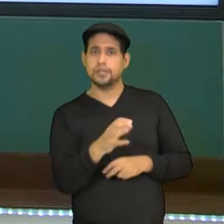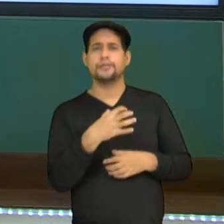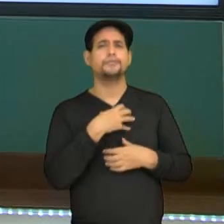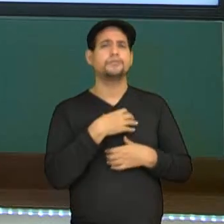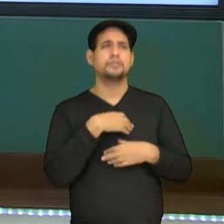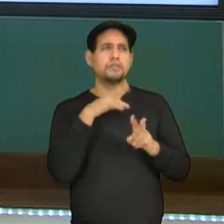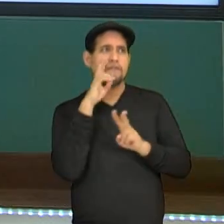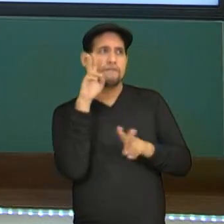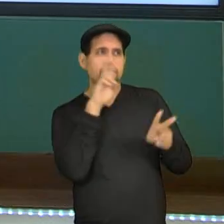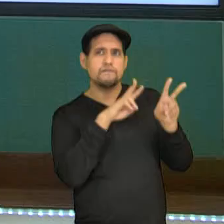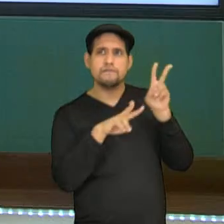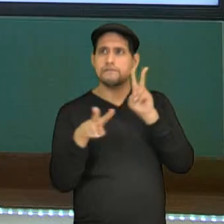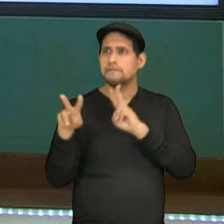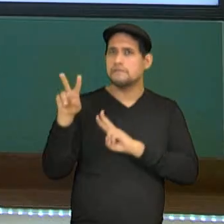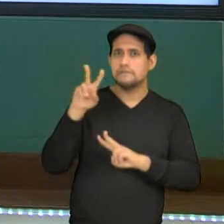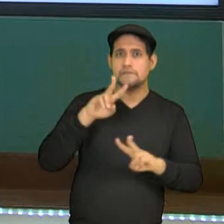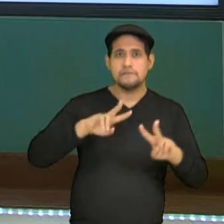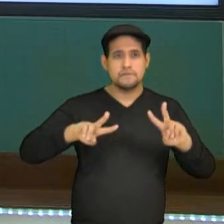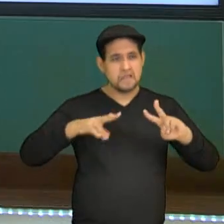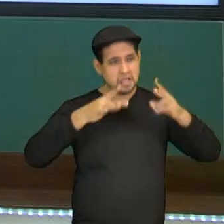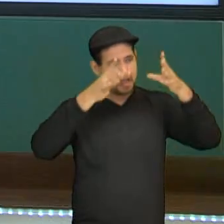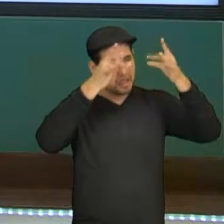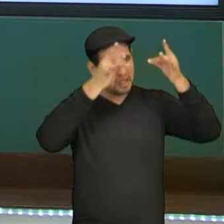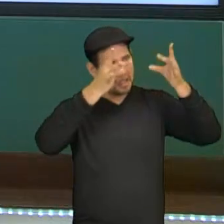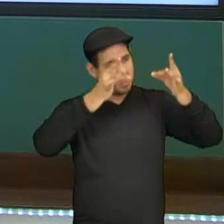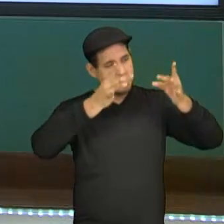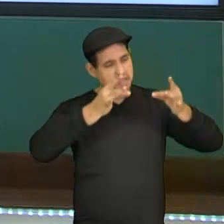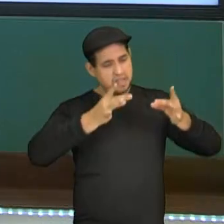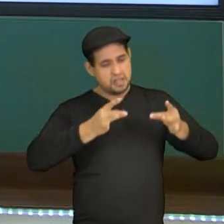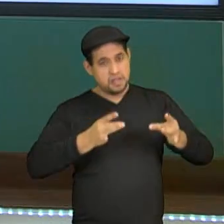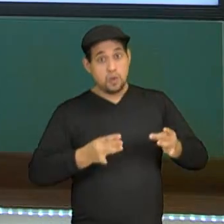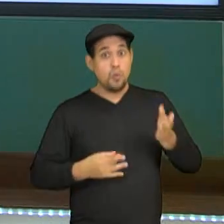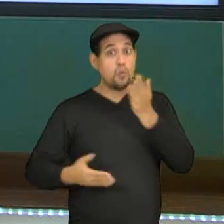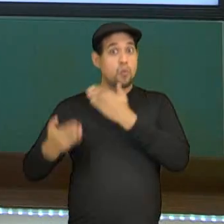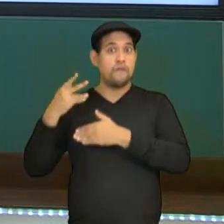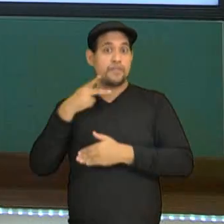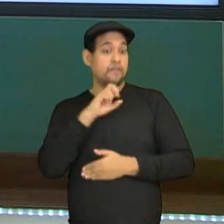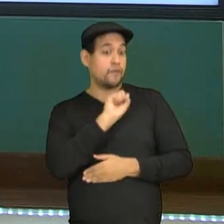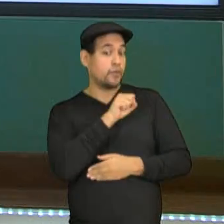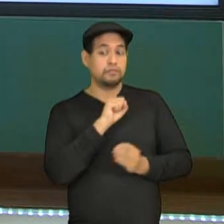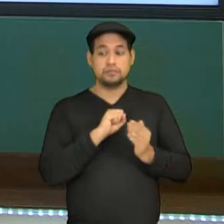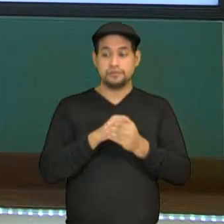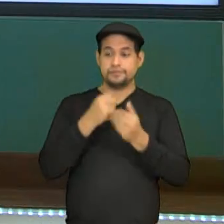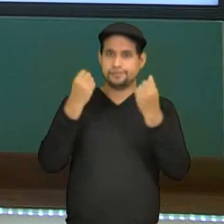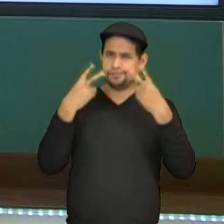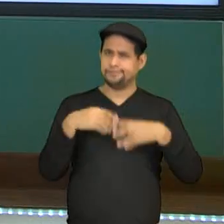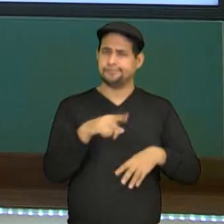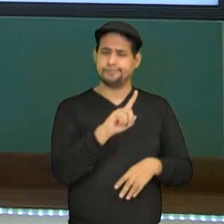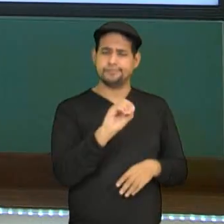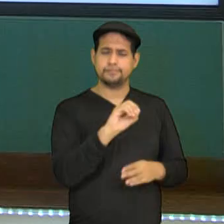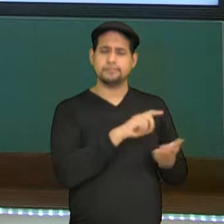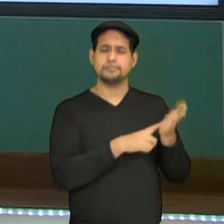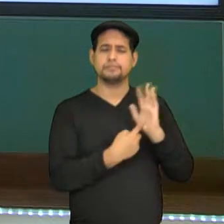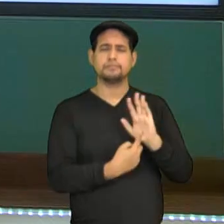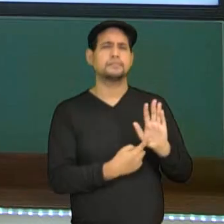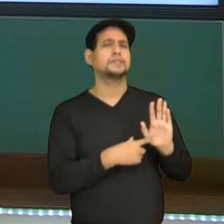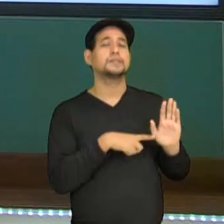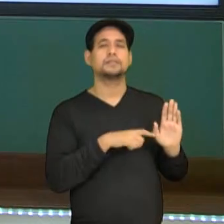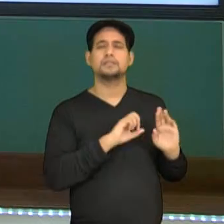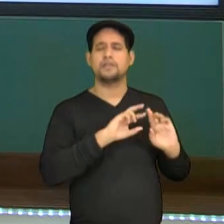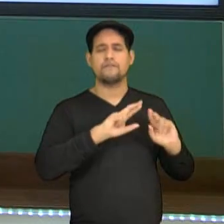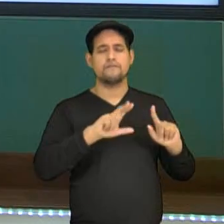de visualização com mais especificidade. O outro falava em 8, esse fala em 10, mostrando que existem